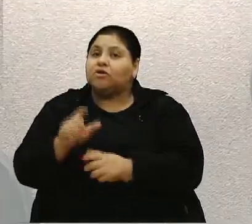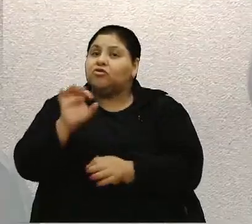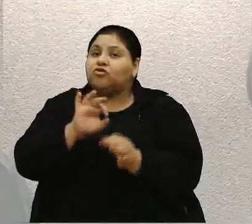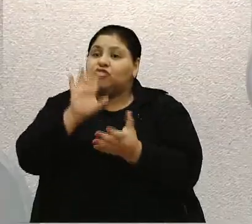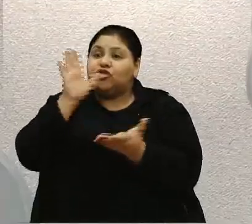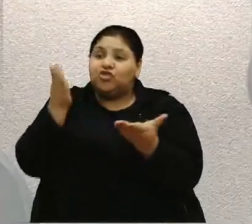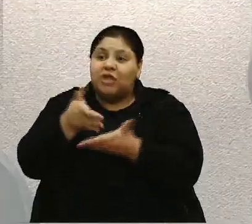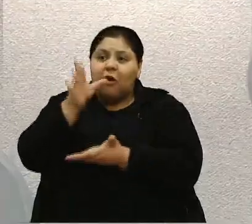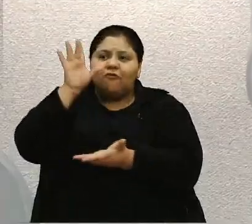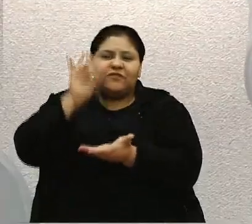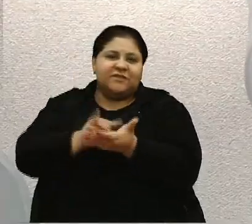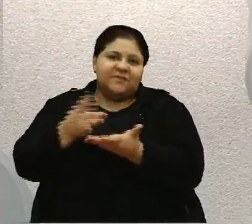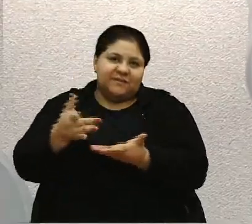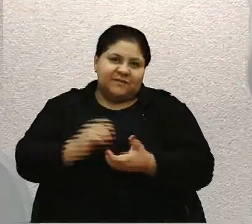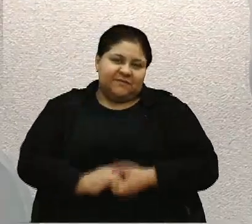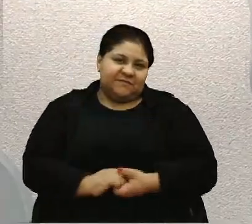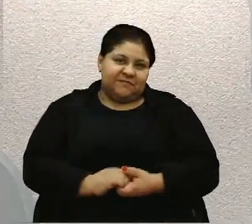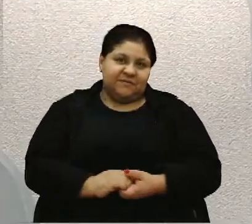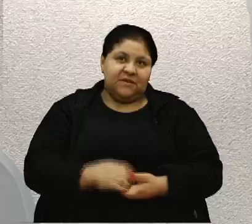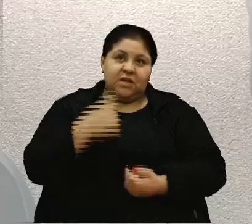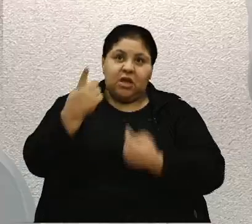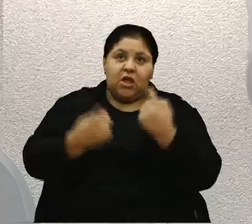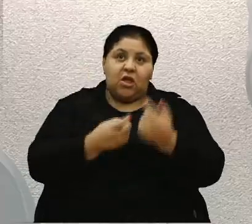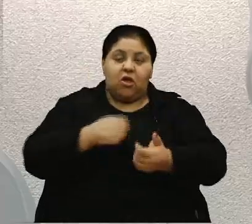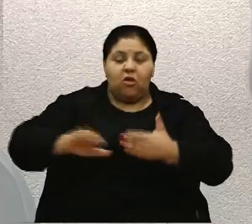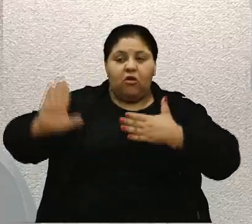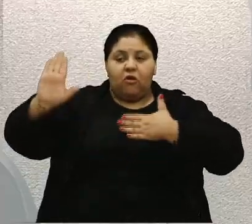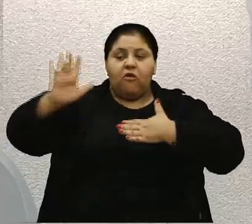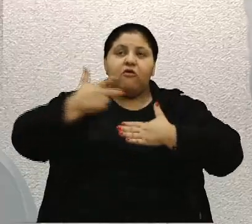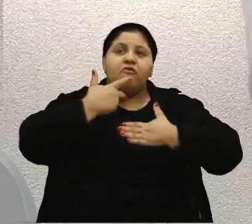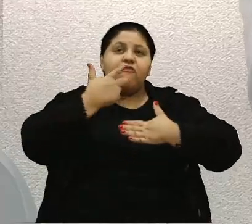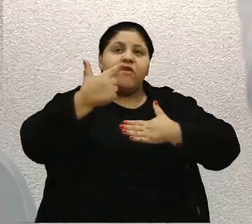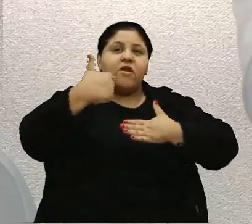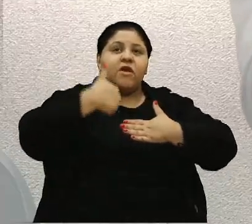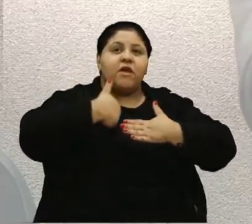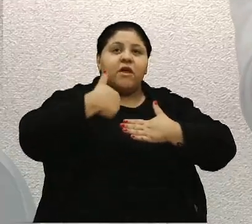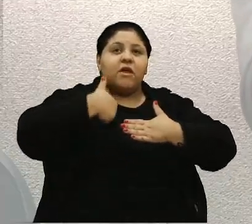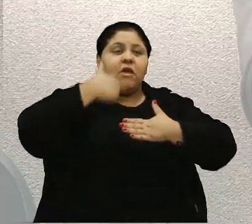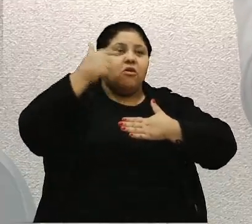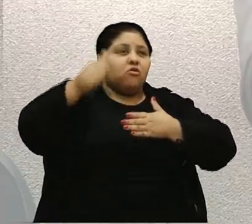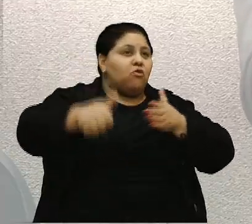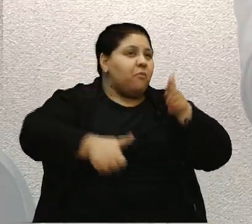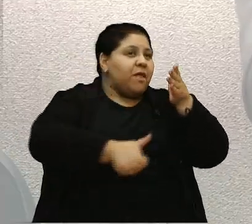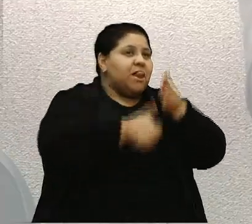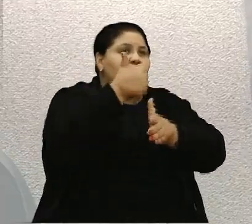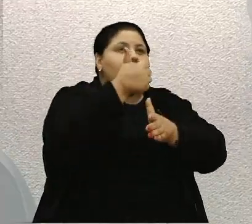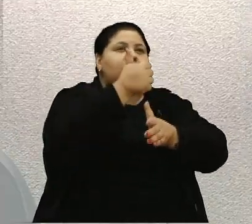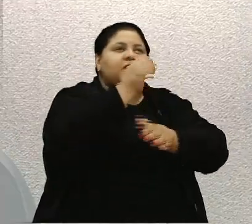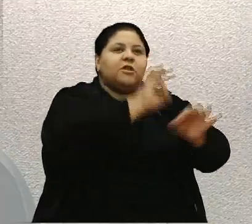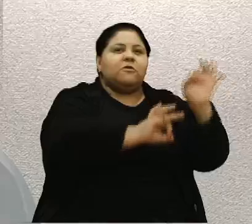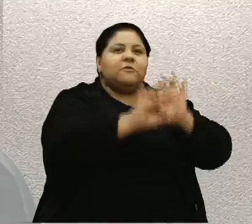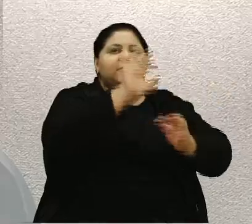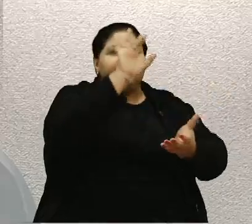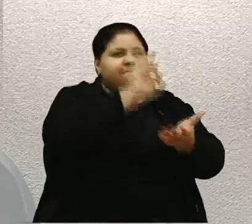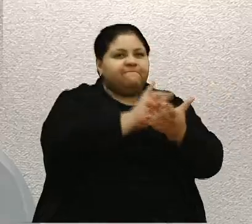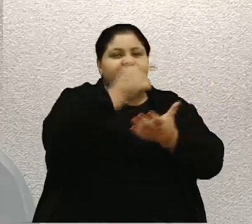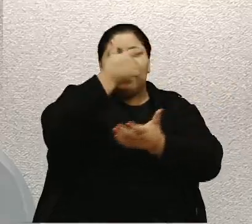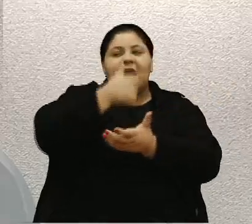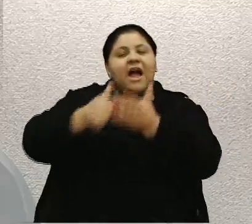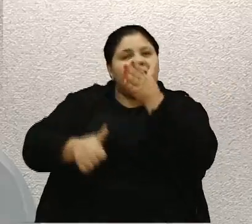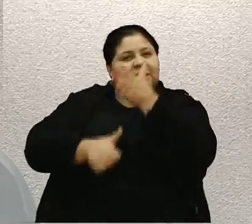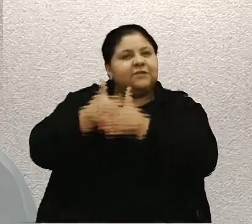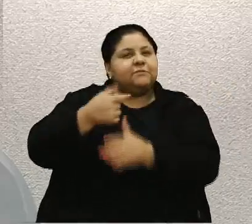regularizados? Então, quando alguns candidatos saem por aí dizendo eu sou o pai da regularização, eu acho que é bom, às vezes, a gente fazer